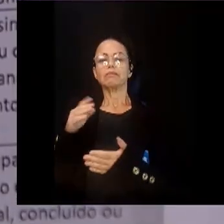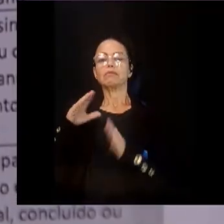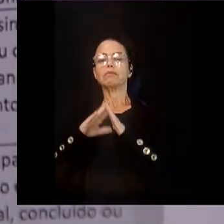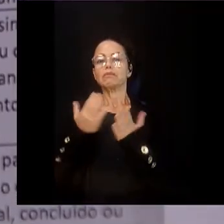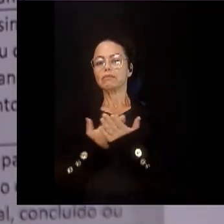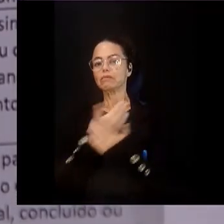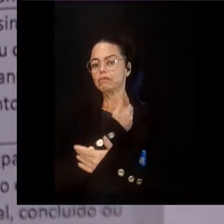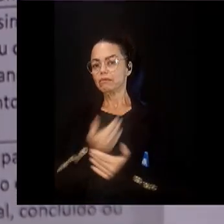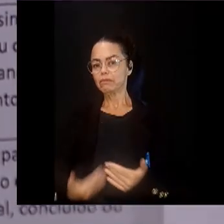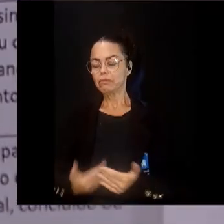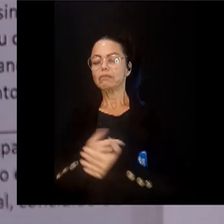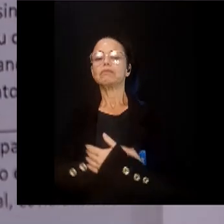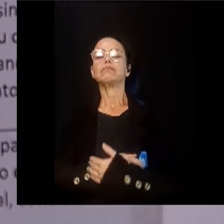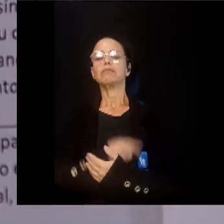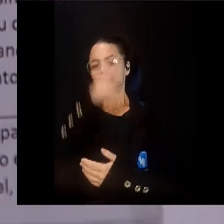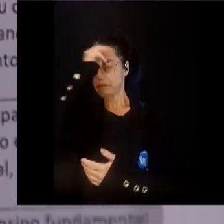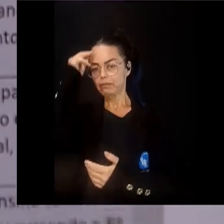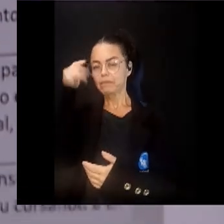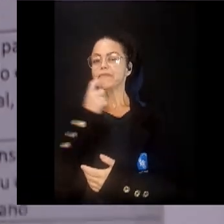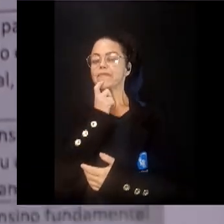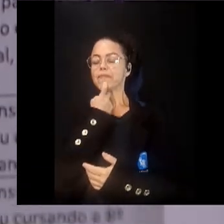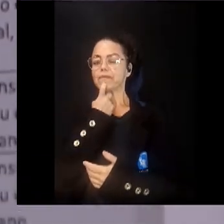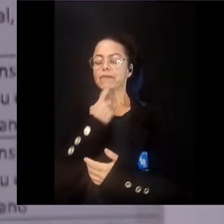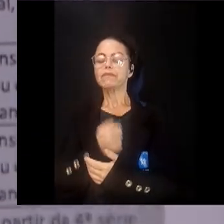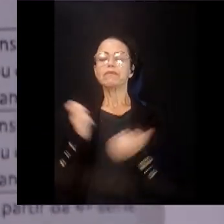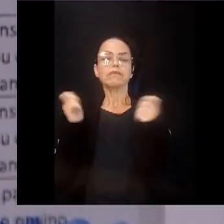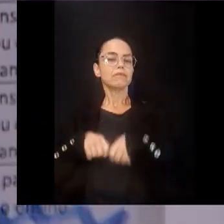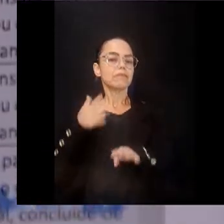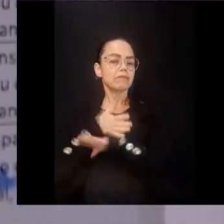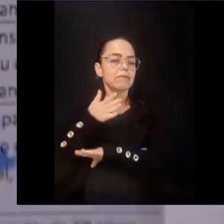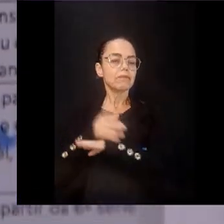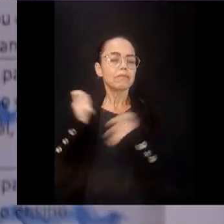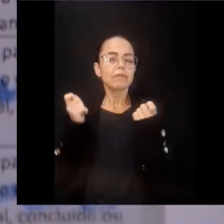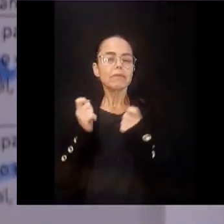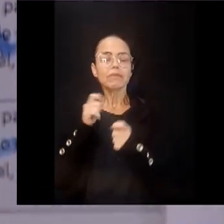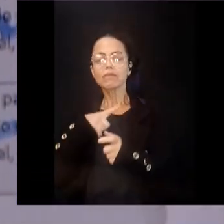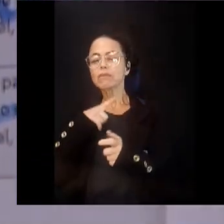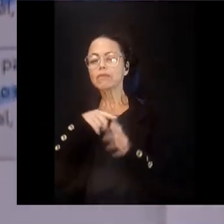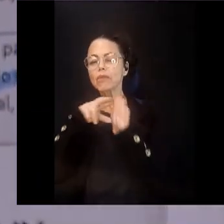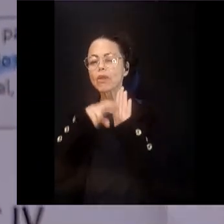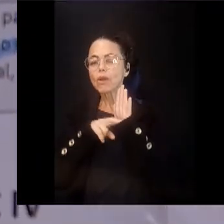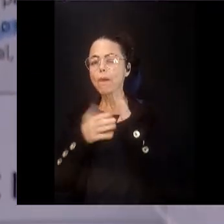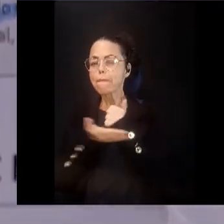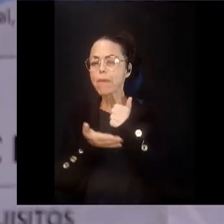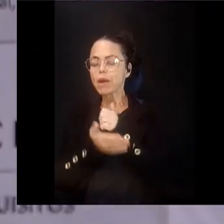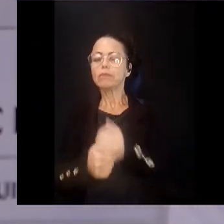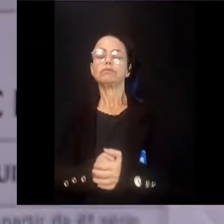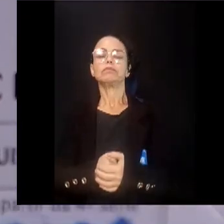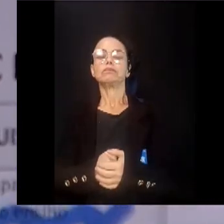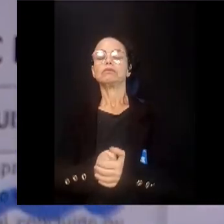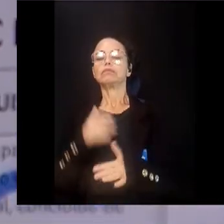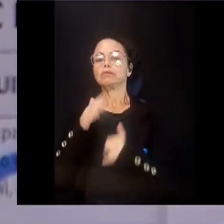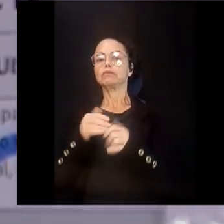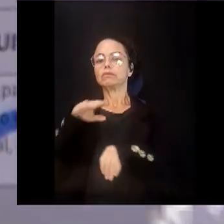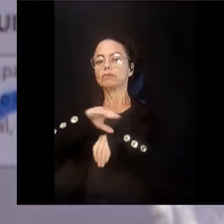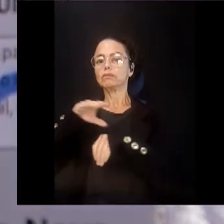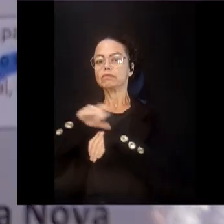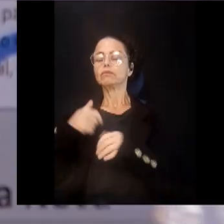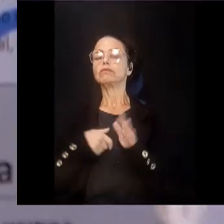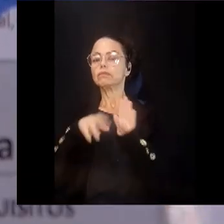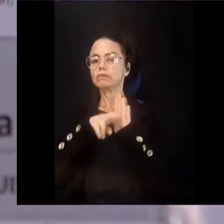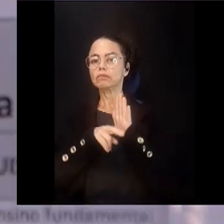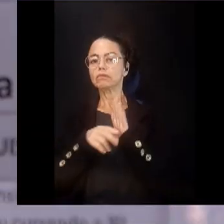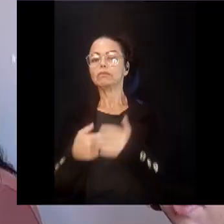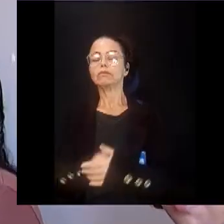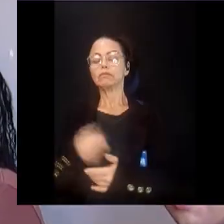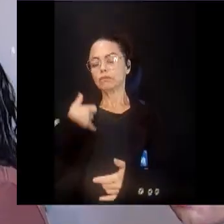da Prefeitura de Campinas. Quem pode participar? Tem algum requisito básico? Todos os cursos têm os requisitos mínimos de